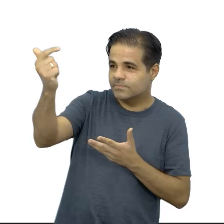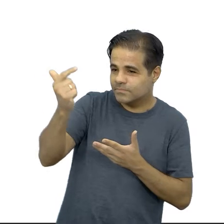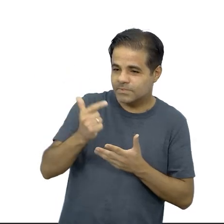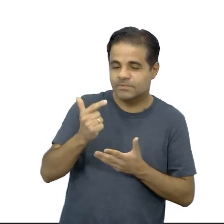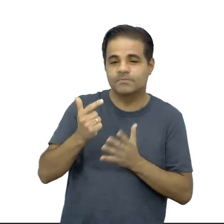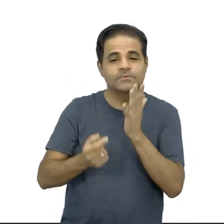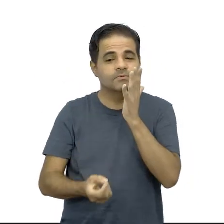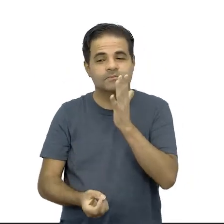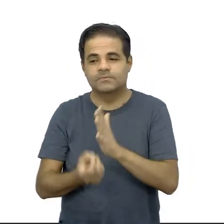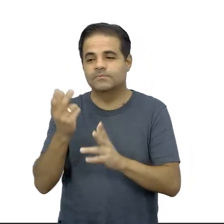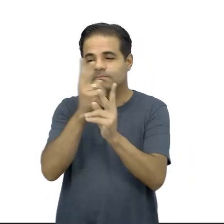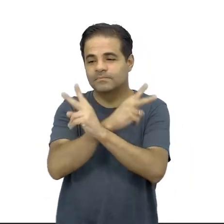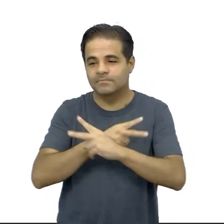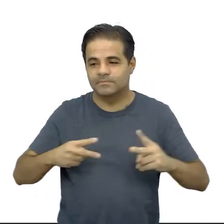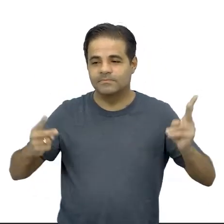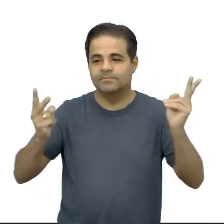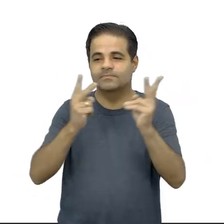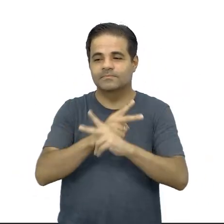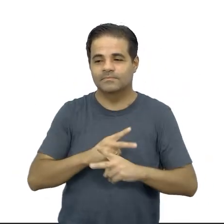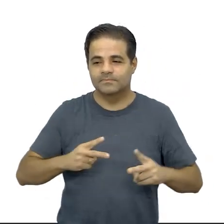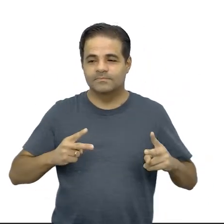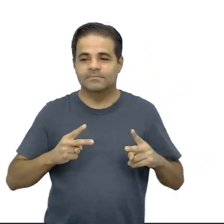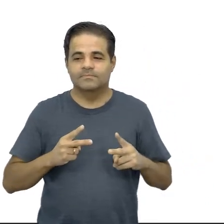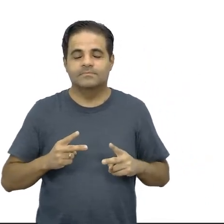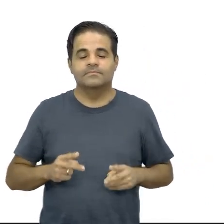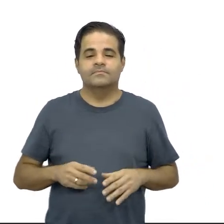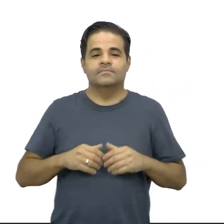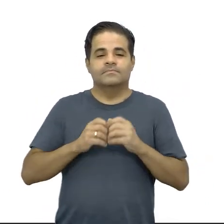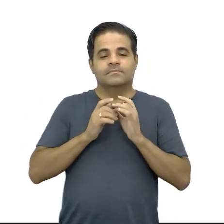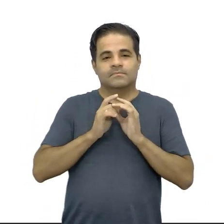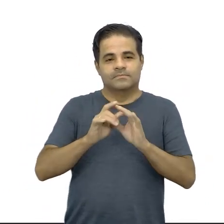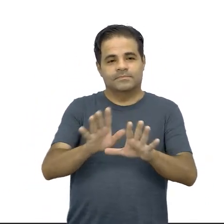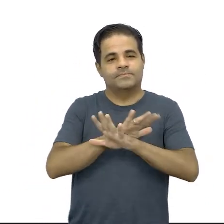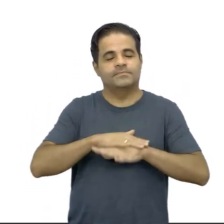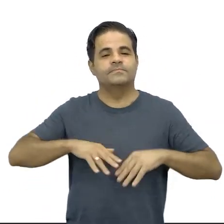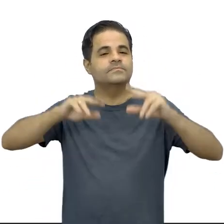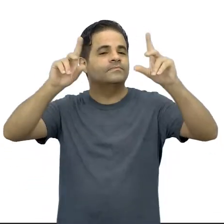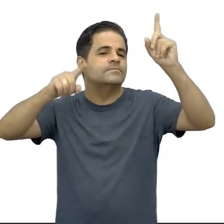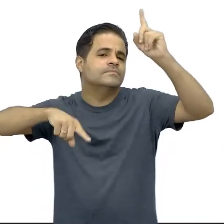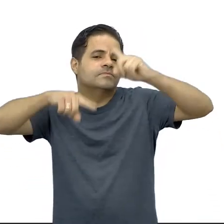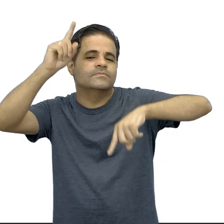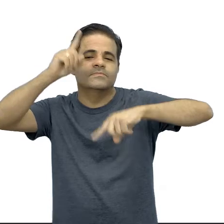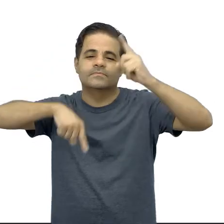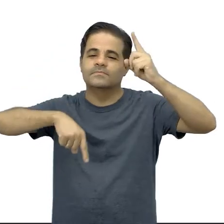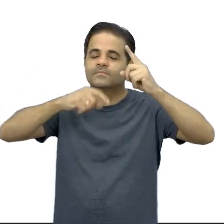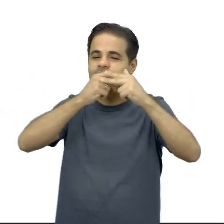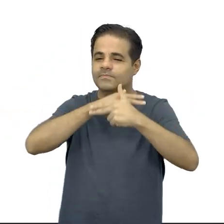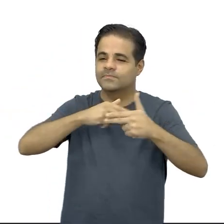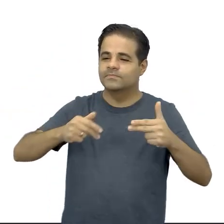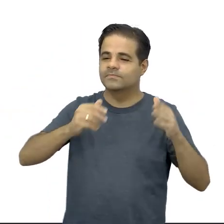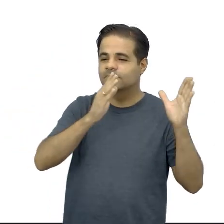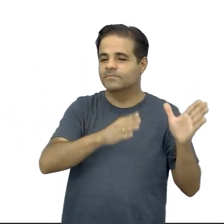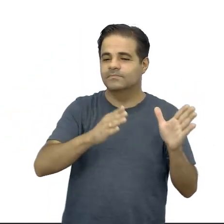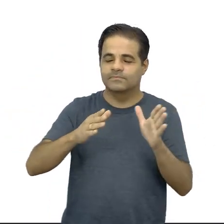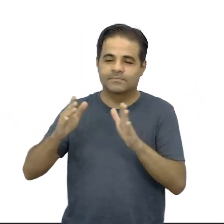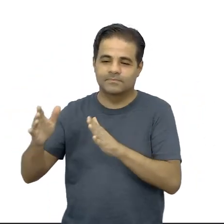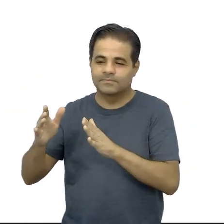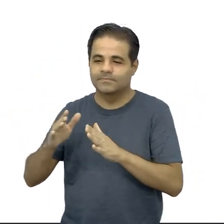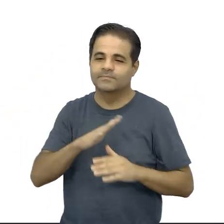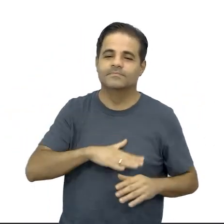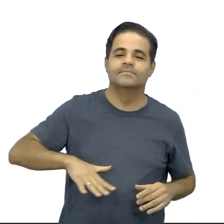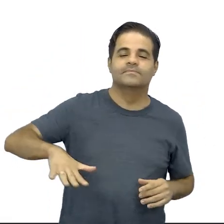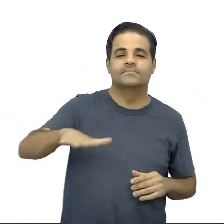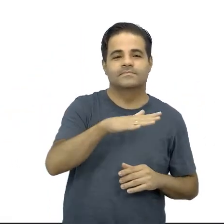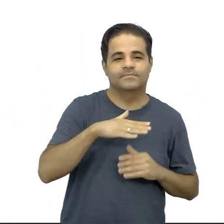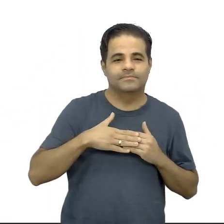originam eventos como as mudanças na sombra de objetos ao longo do dia em diferentes períodos do ano.